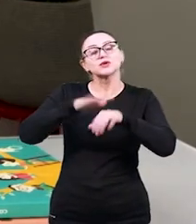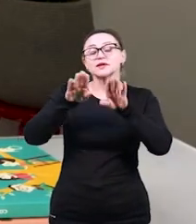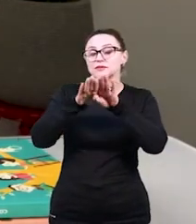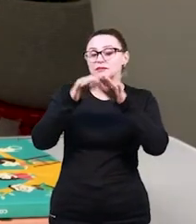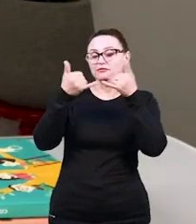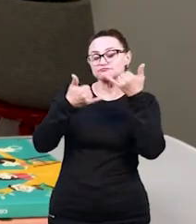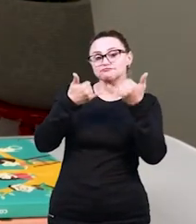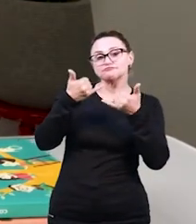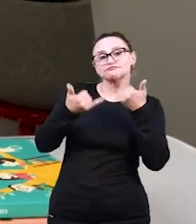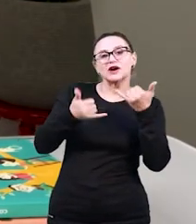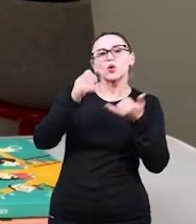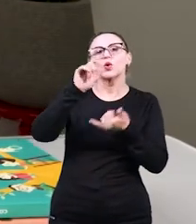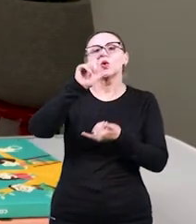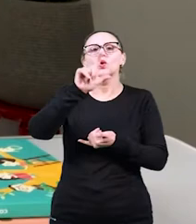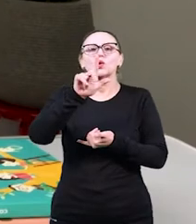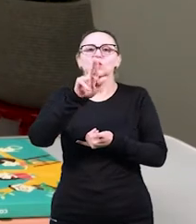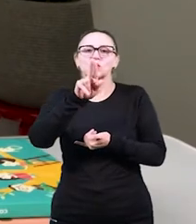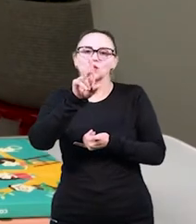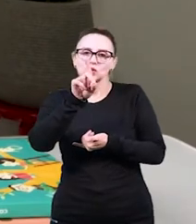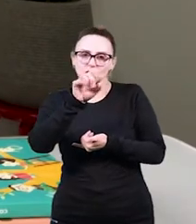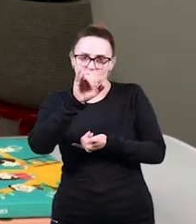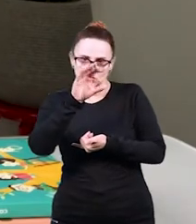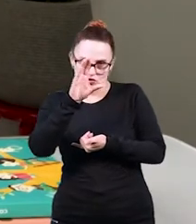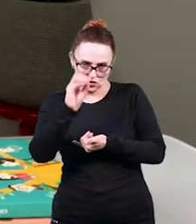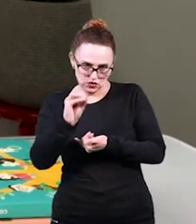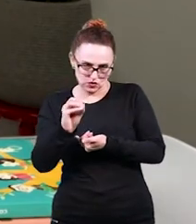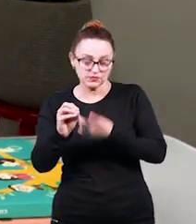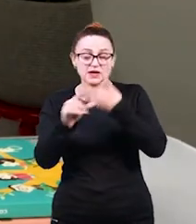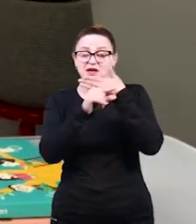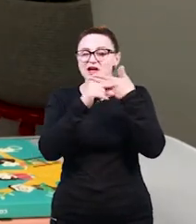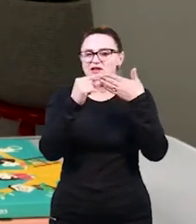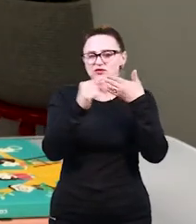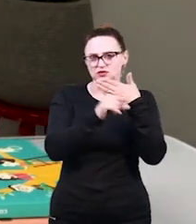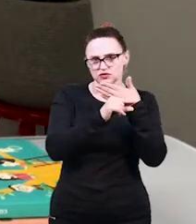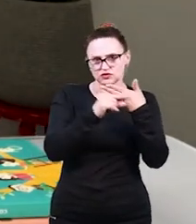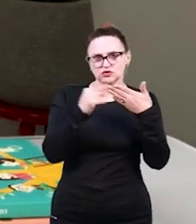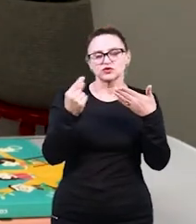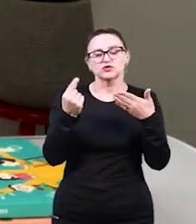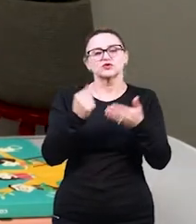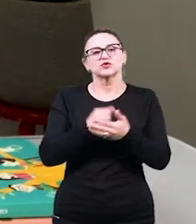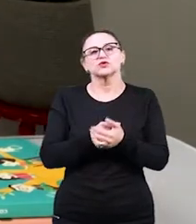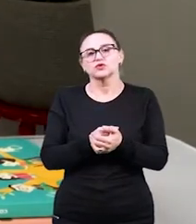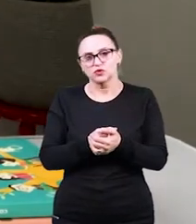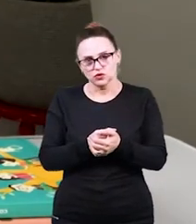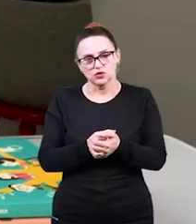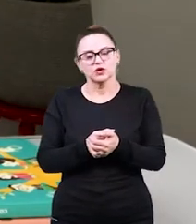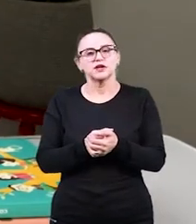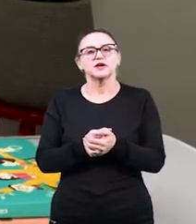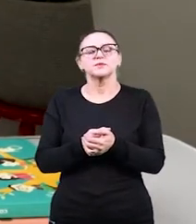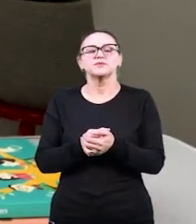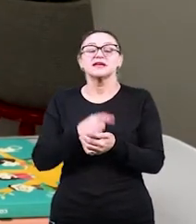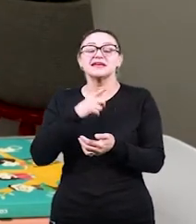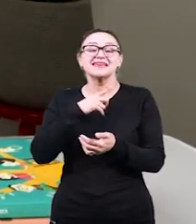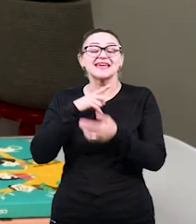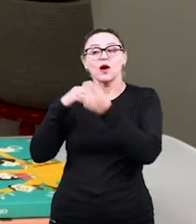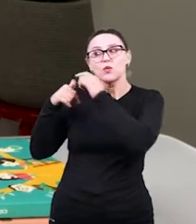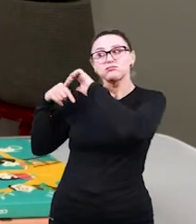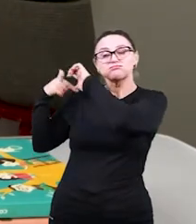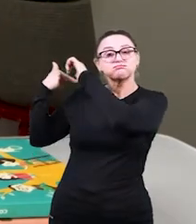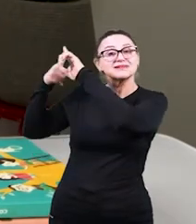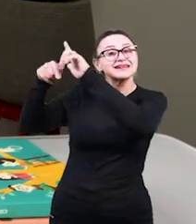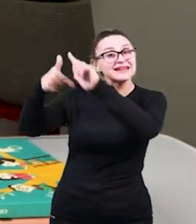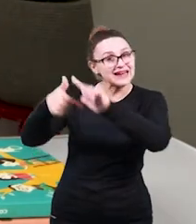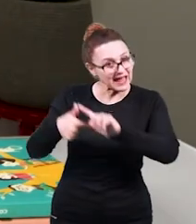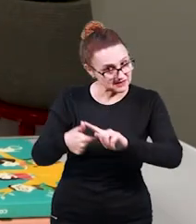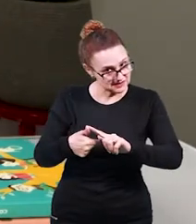lúdico prevalece. A Ligia Cademartori, que é autora do livro O Que é Literatura Infantil, que é um clássico para a gente